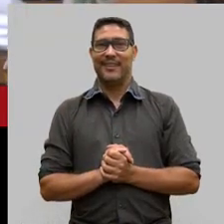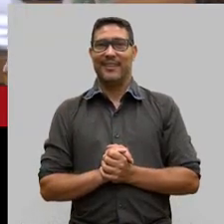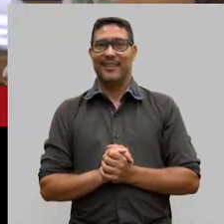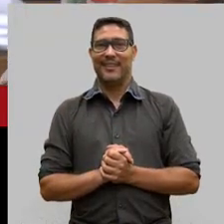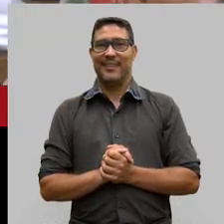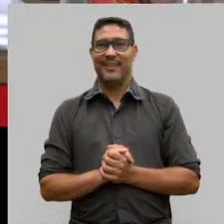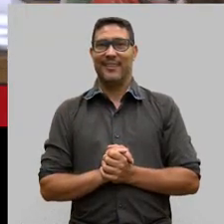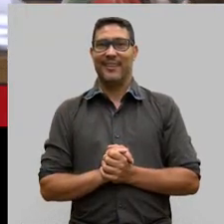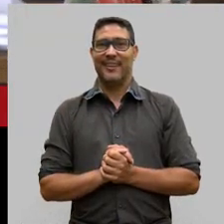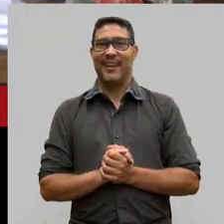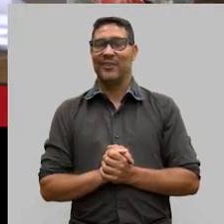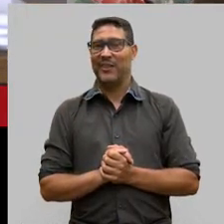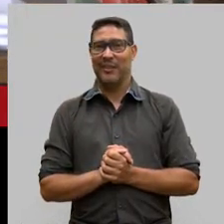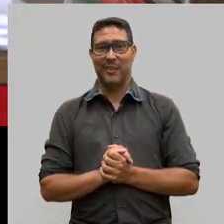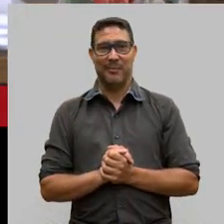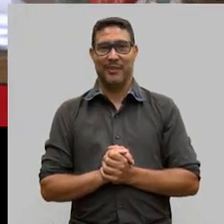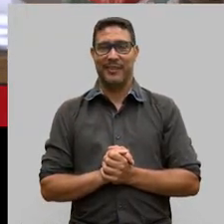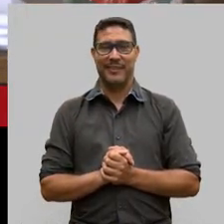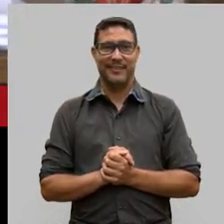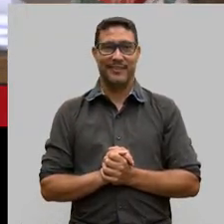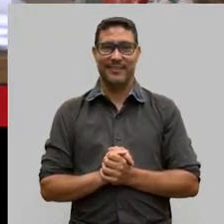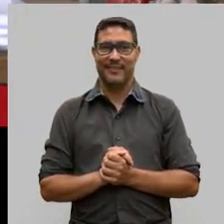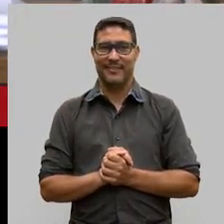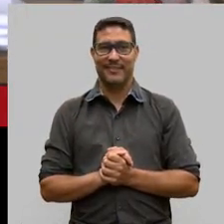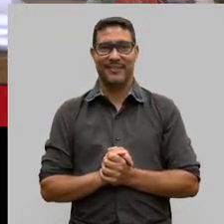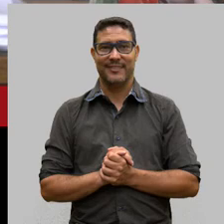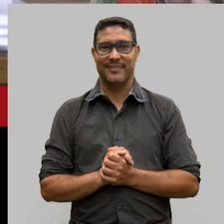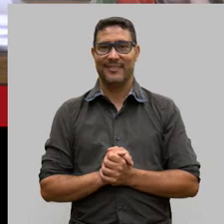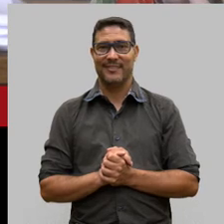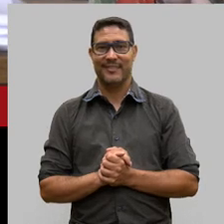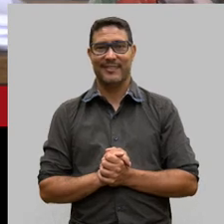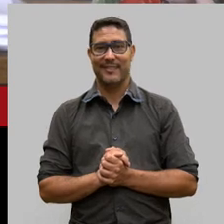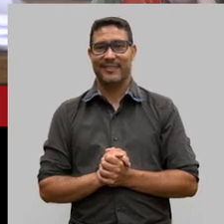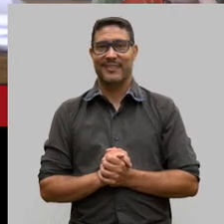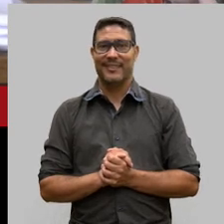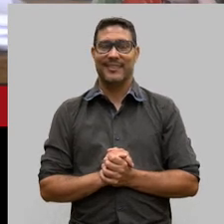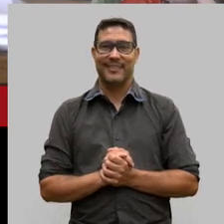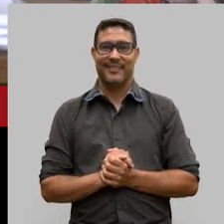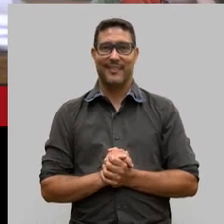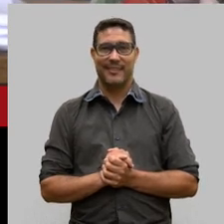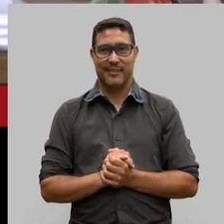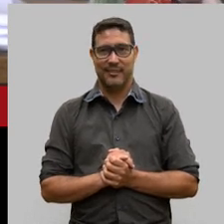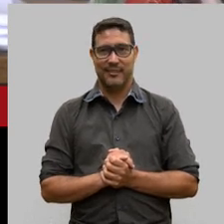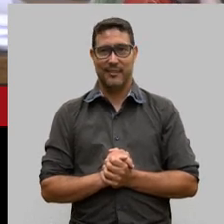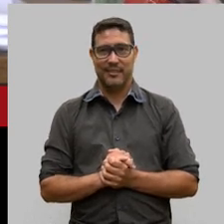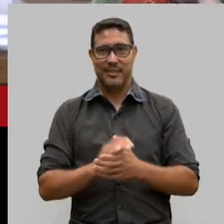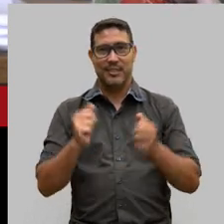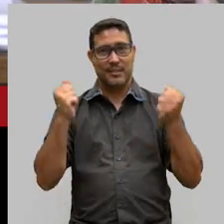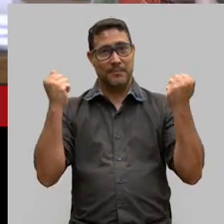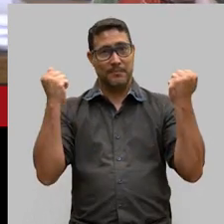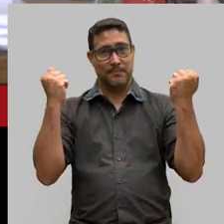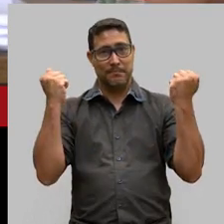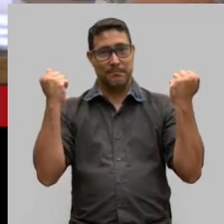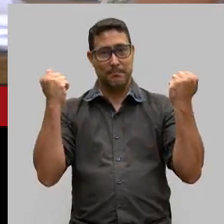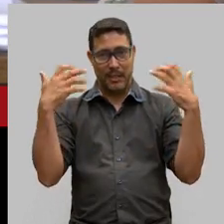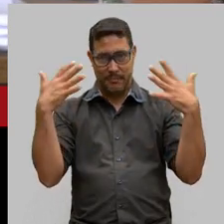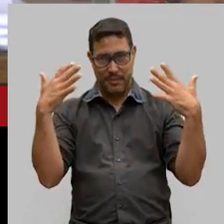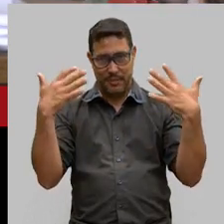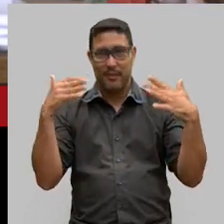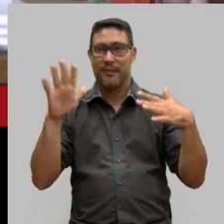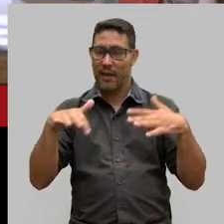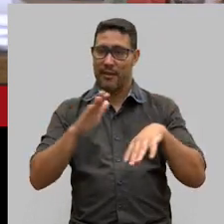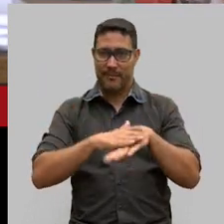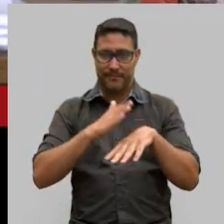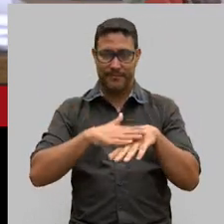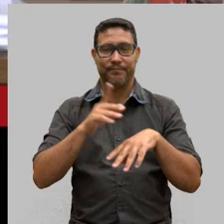beijão quero eh parisar aqui a iniciativa desse